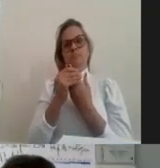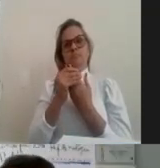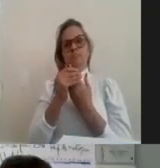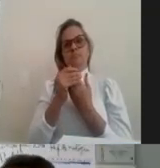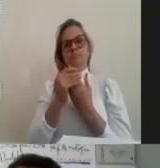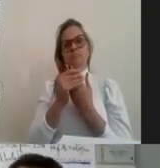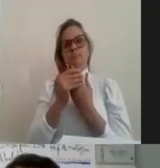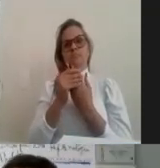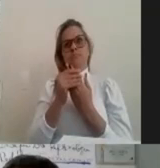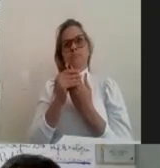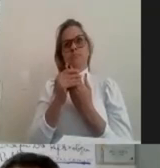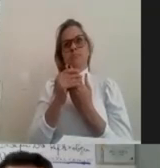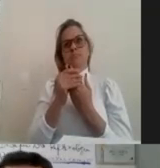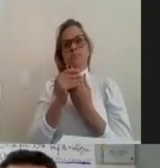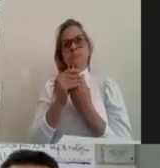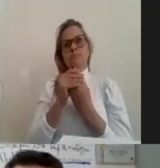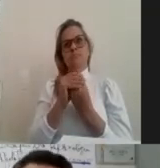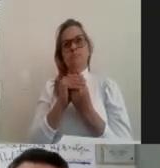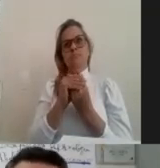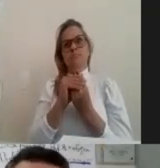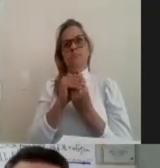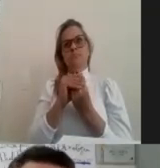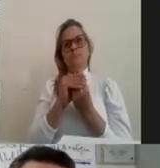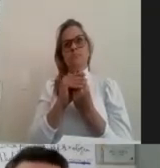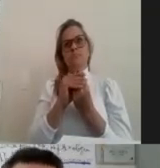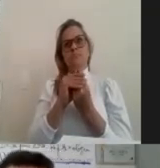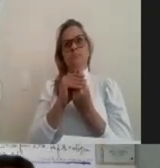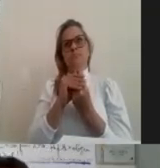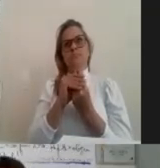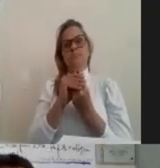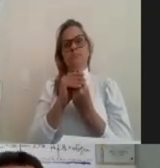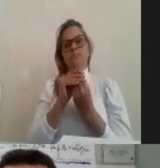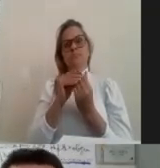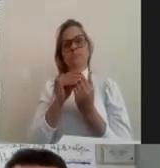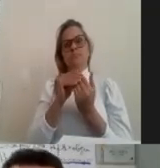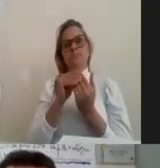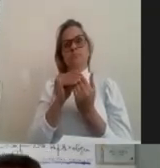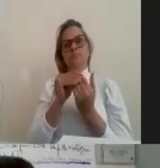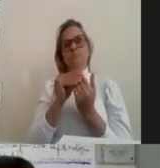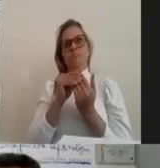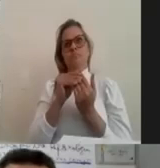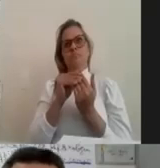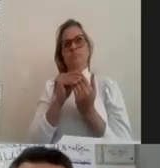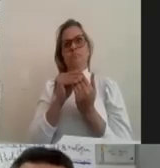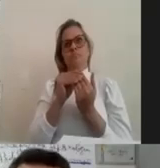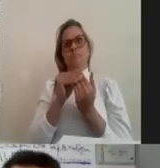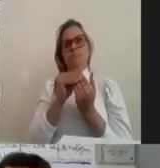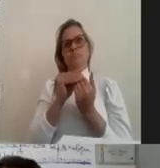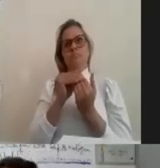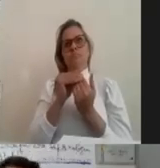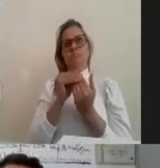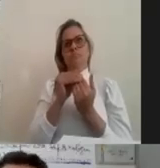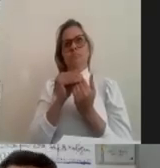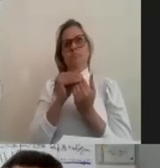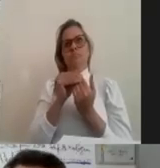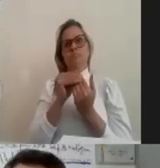Não tenho tempo para mim. E vou indo. Não tenho tempo para a família, não tenho tempo para o lazer, não tenho tempo para passear, não tenho tempo para ir para a praia, não tenho